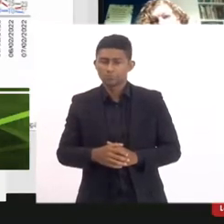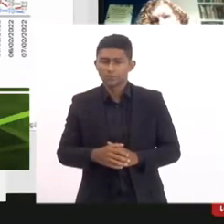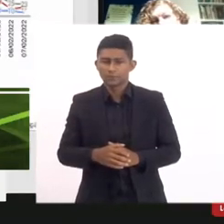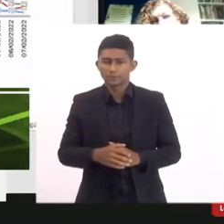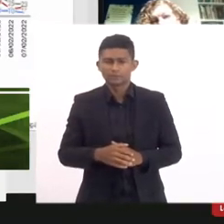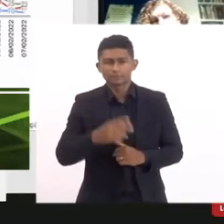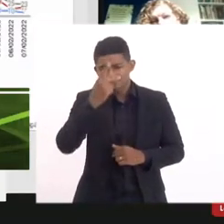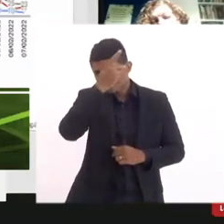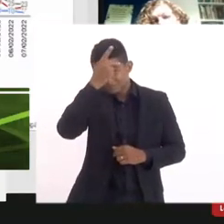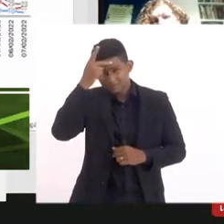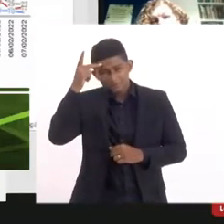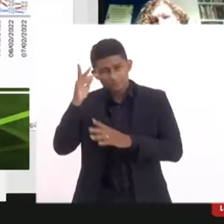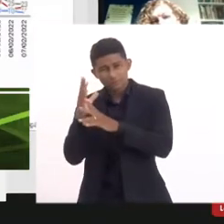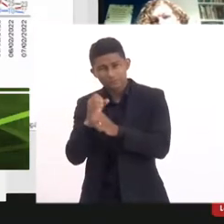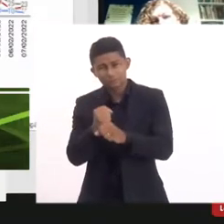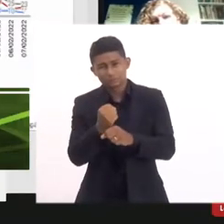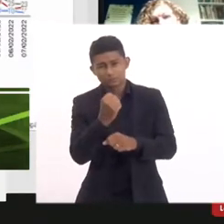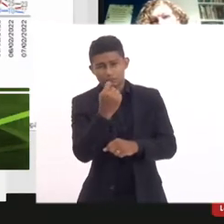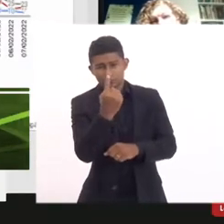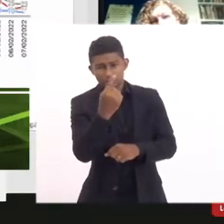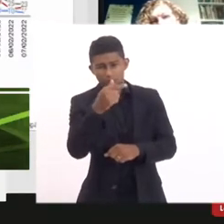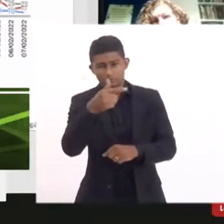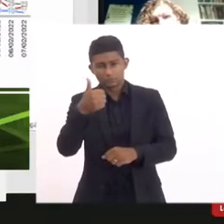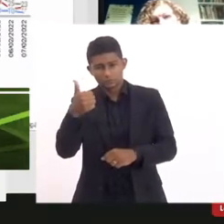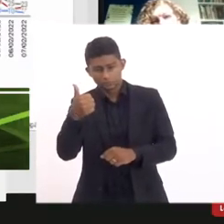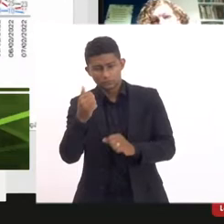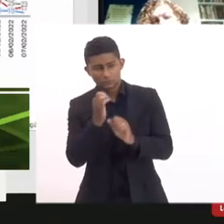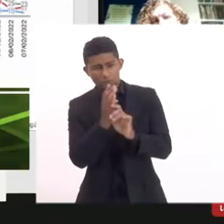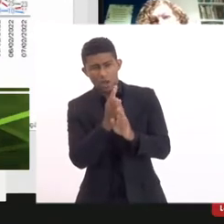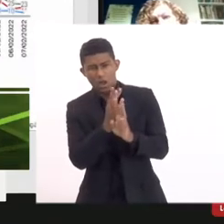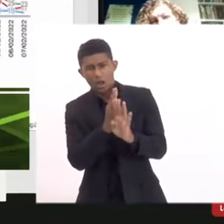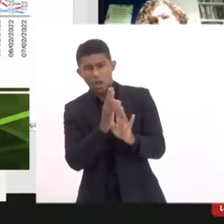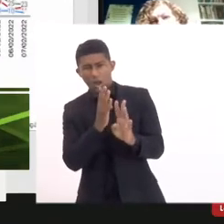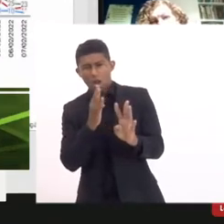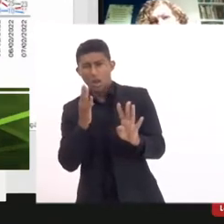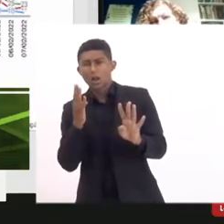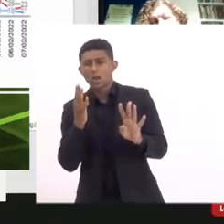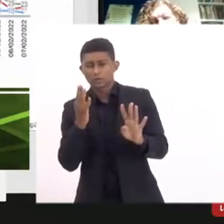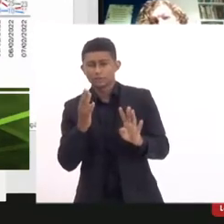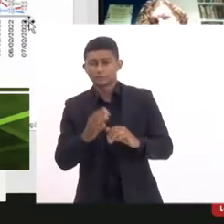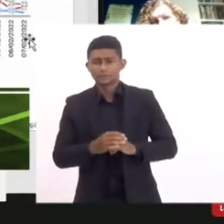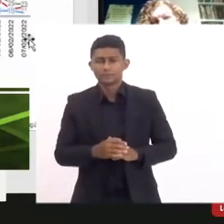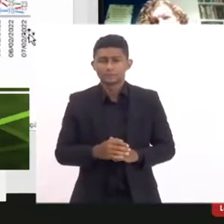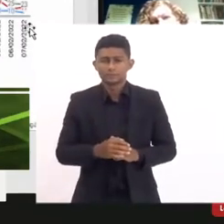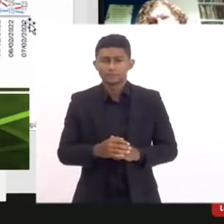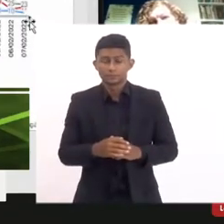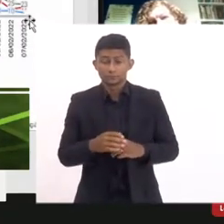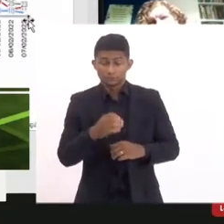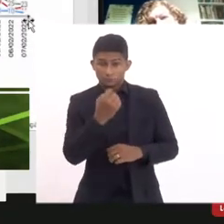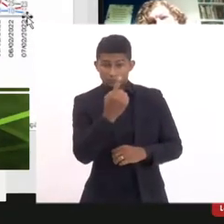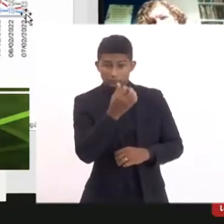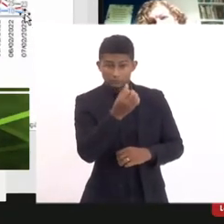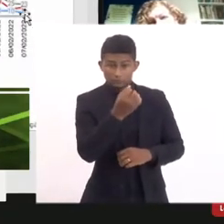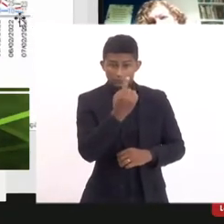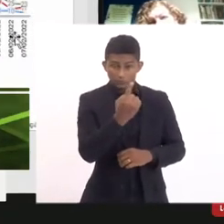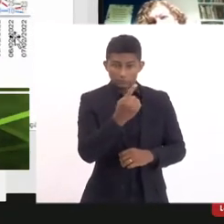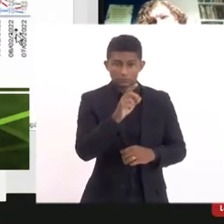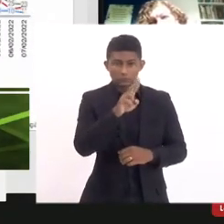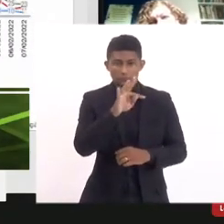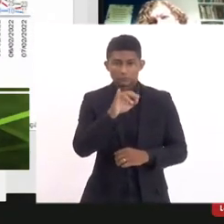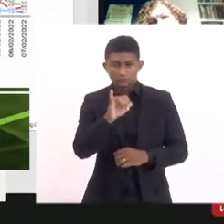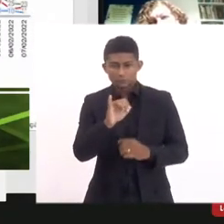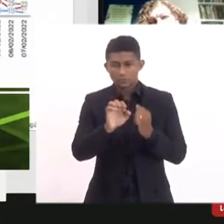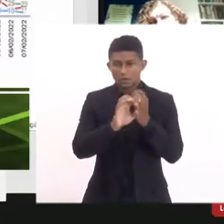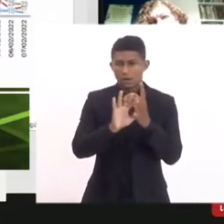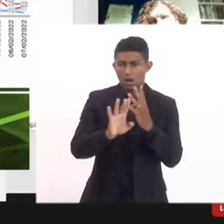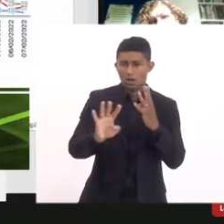171 pessoas na fila para a enfermaria, 101 pessoas para UTI, e hoje a gente está com um número bem,